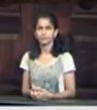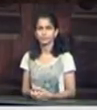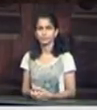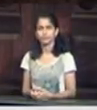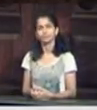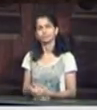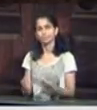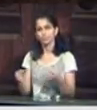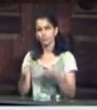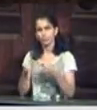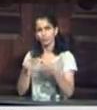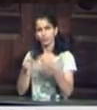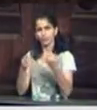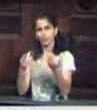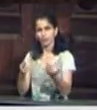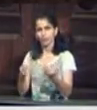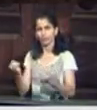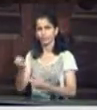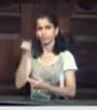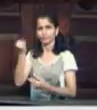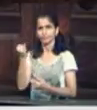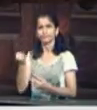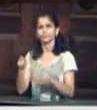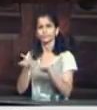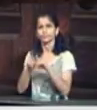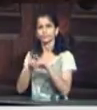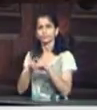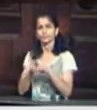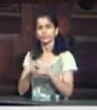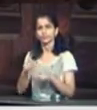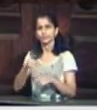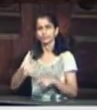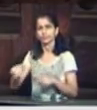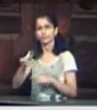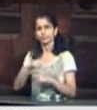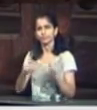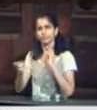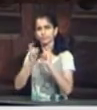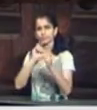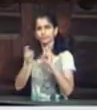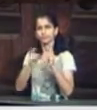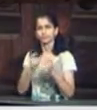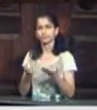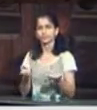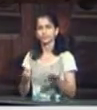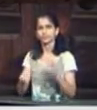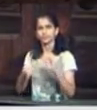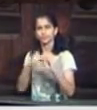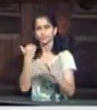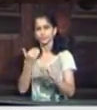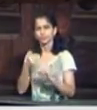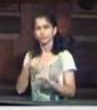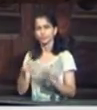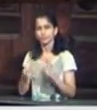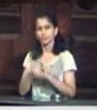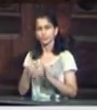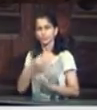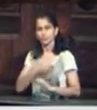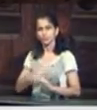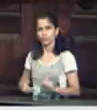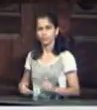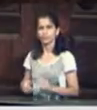Nesse sentido, é importante também a gente debater a mensagem do governo